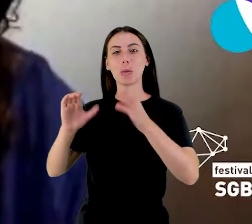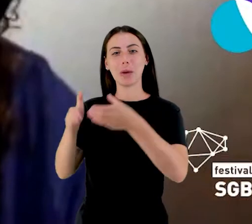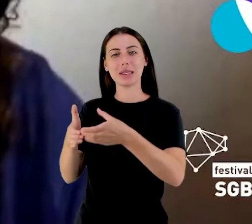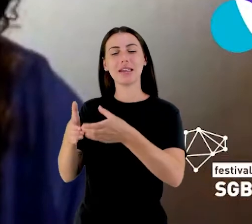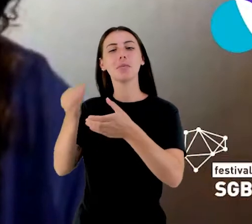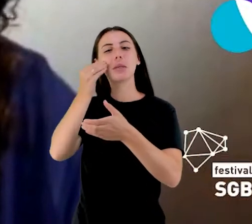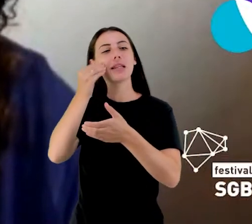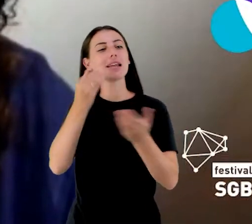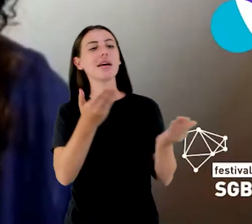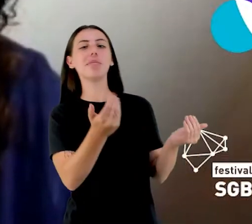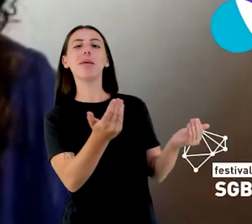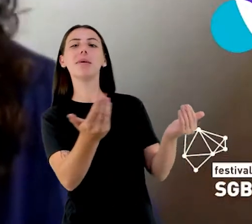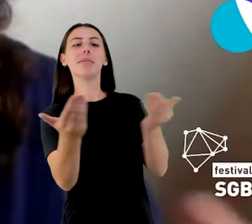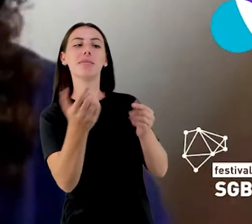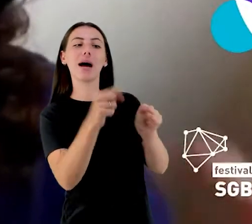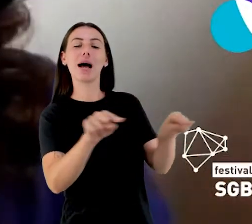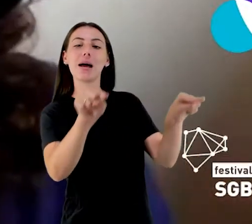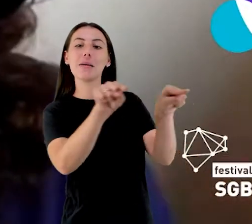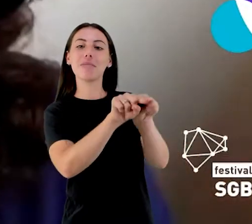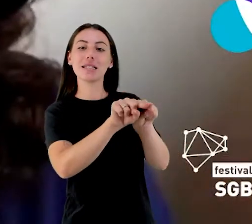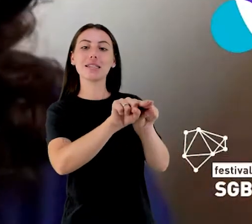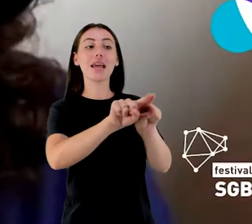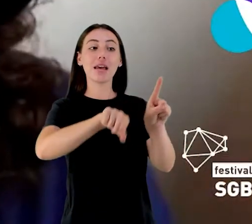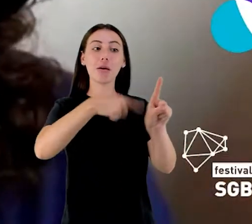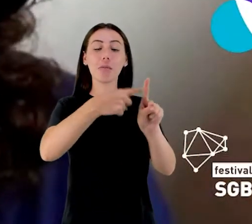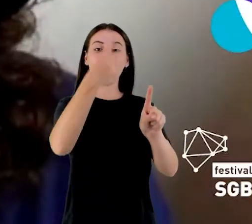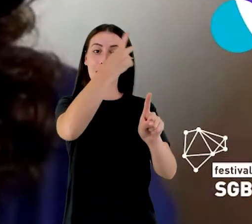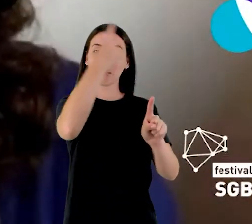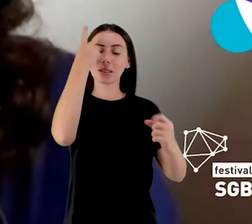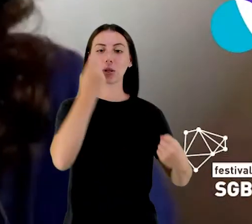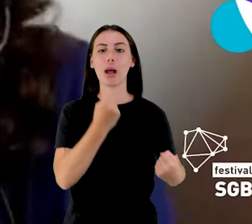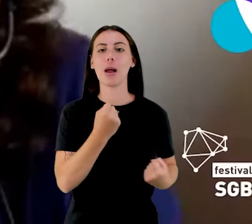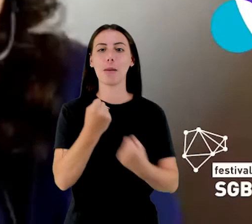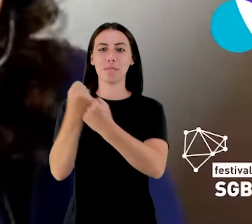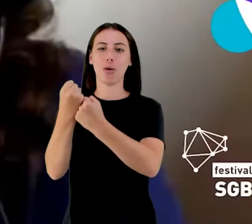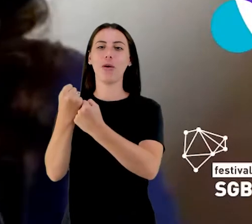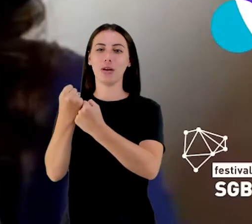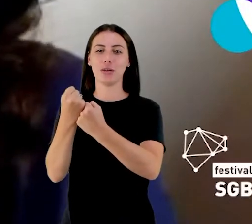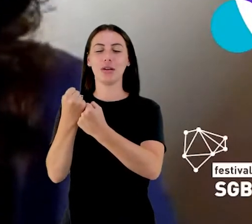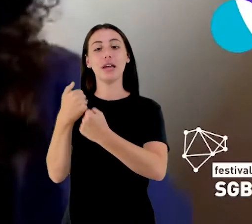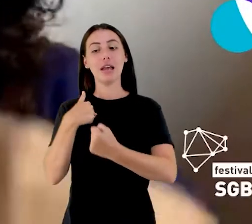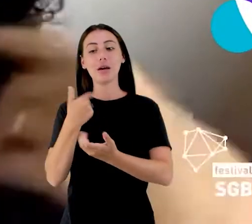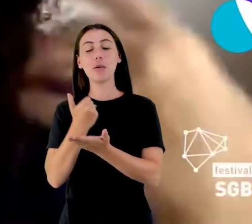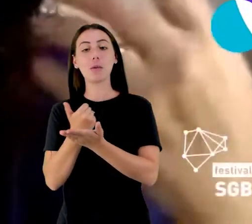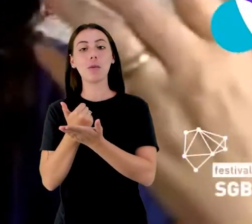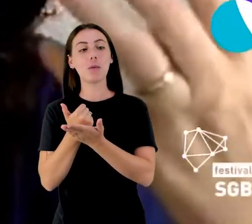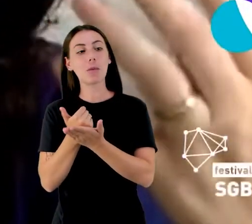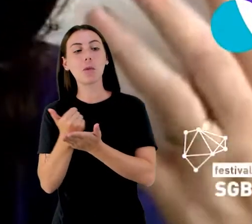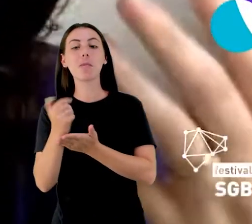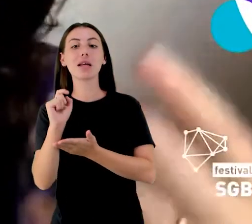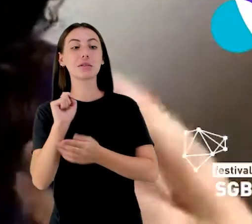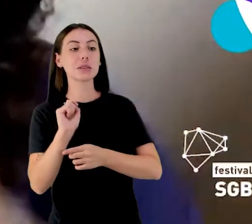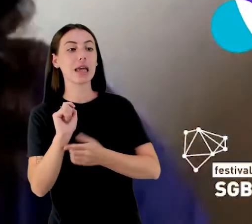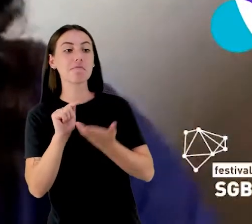parte de como é que a gente ia dialogar com esse público, como é que a gente ia começar a criar vínculo. Então, foi construído toda